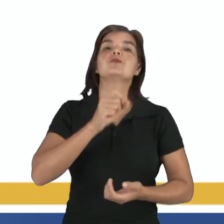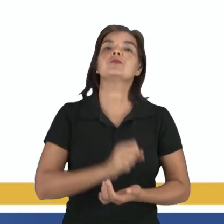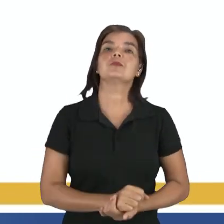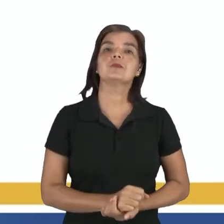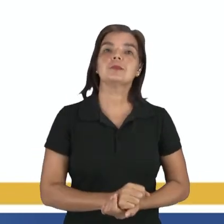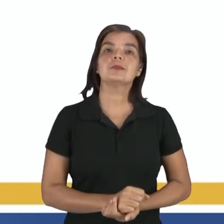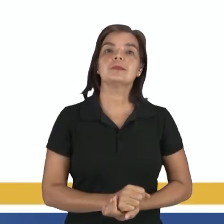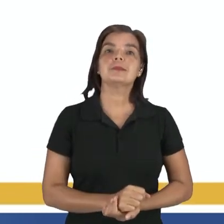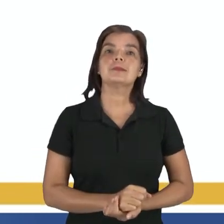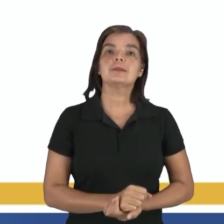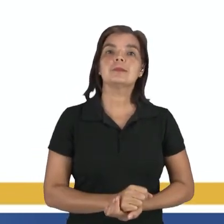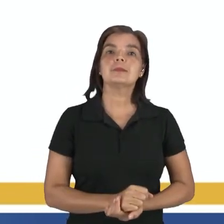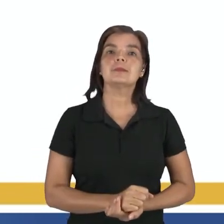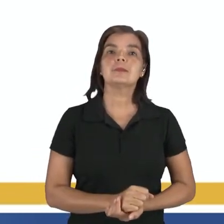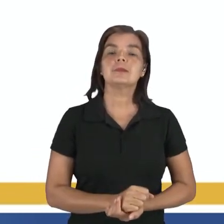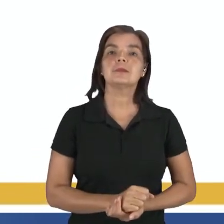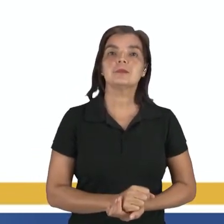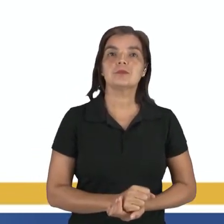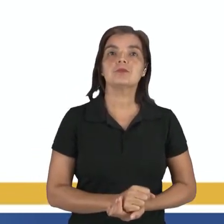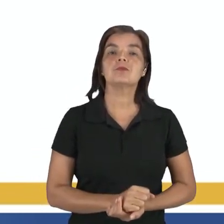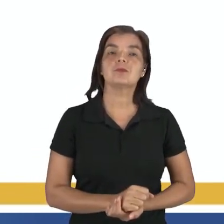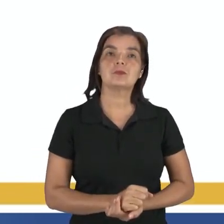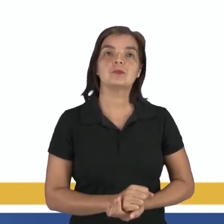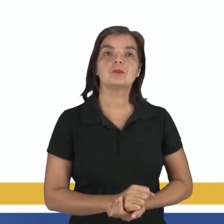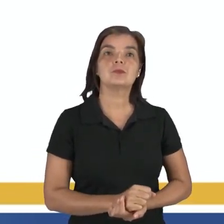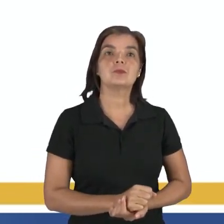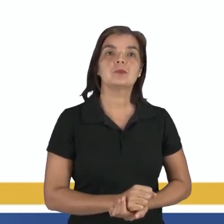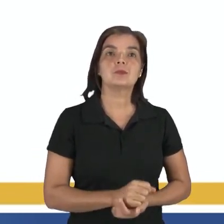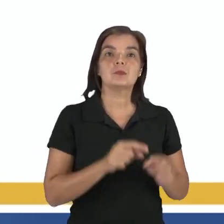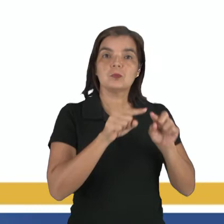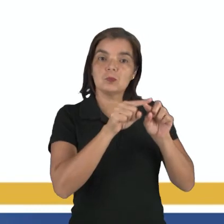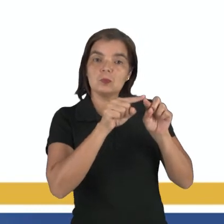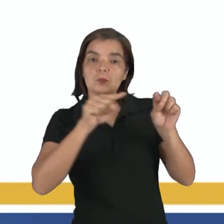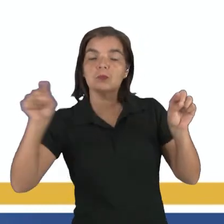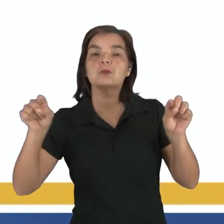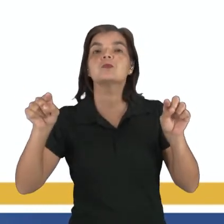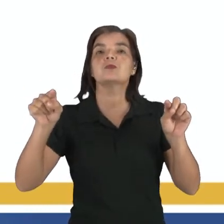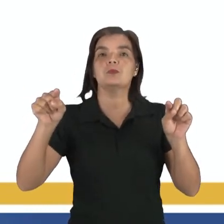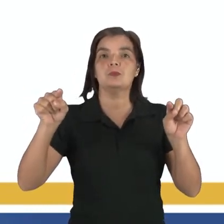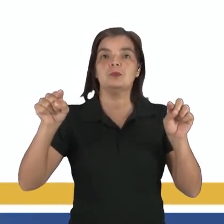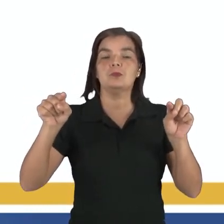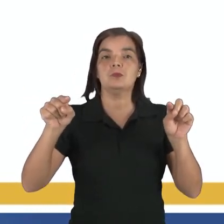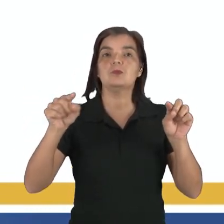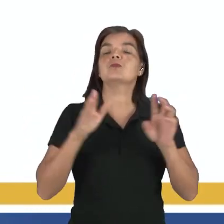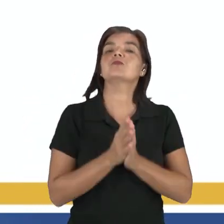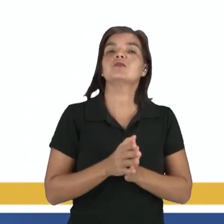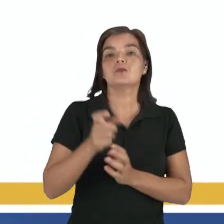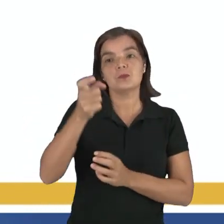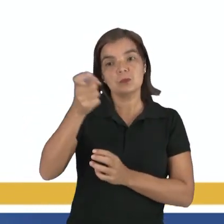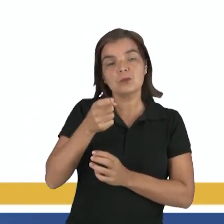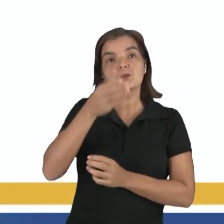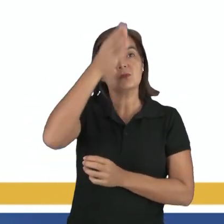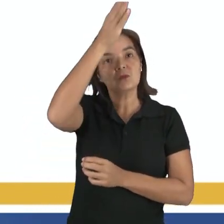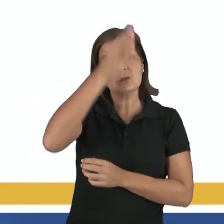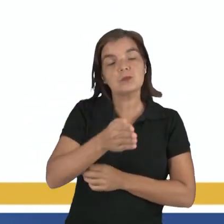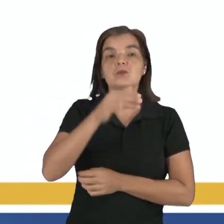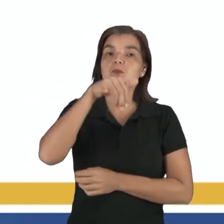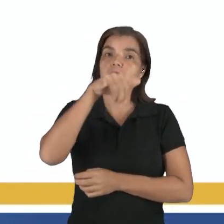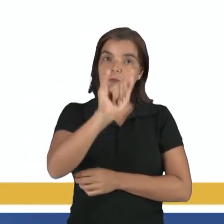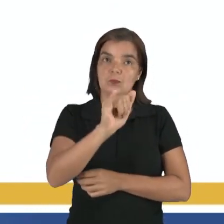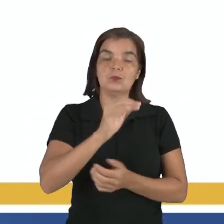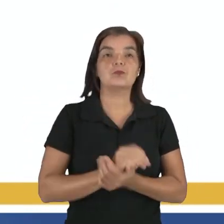x e no vertical os de y. Então, observem, toda a